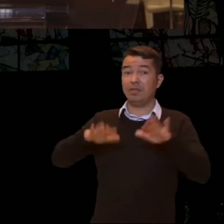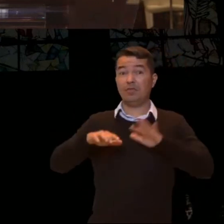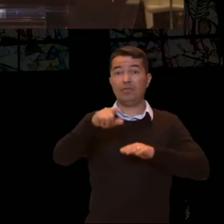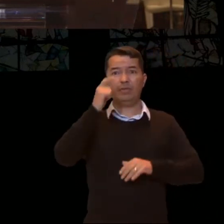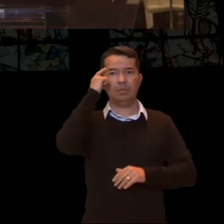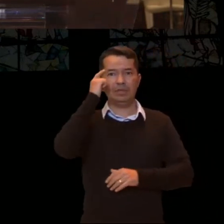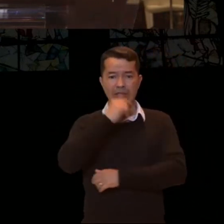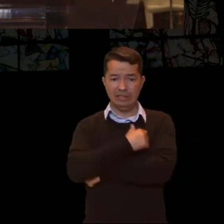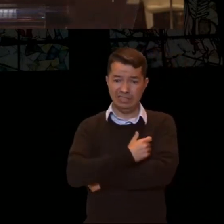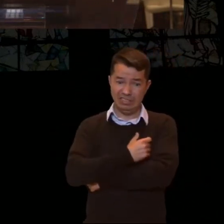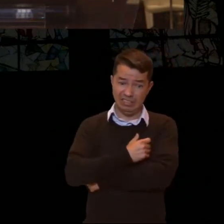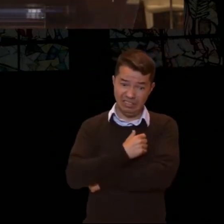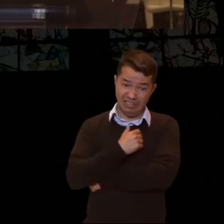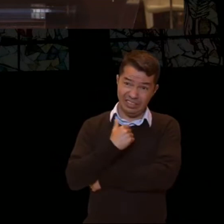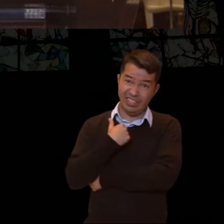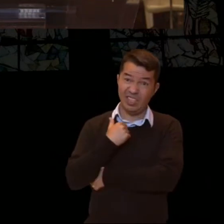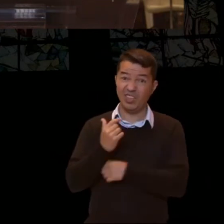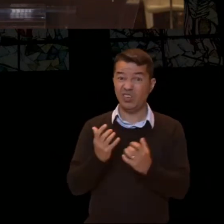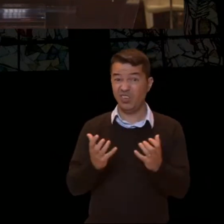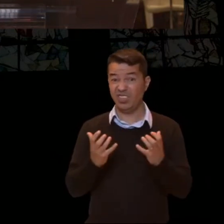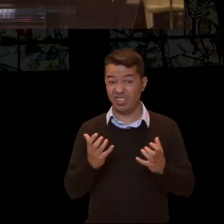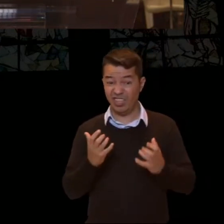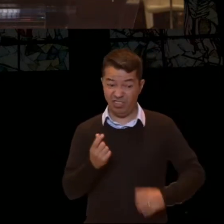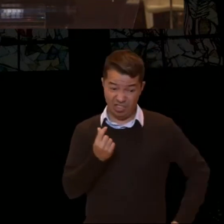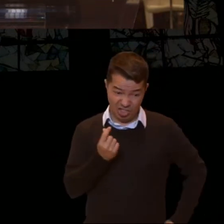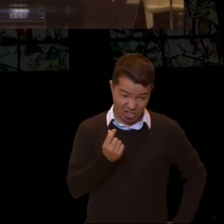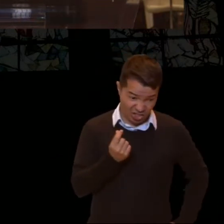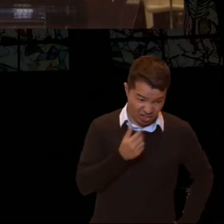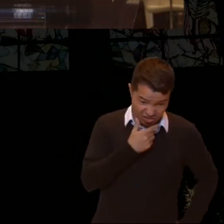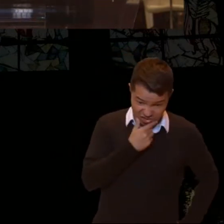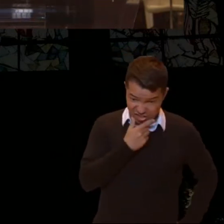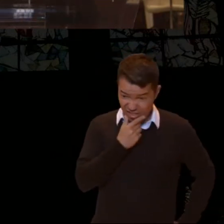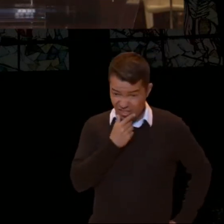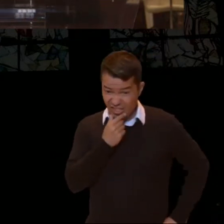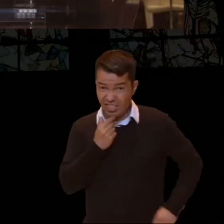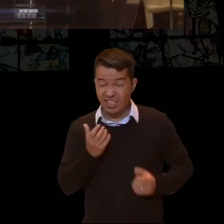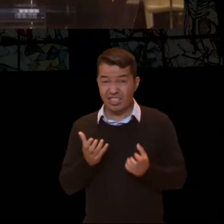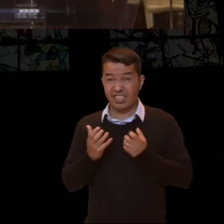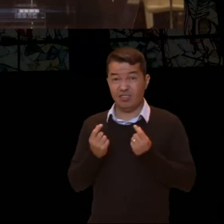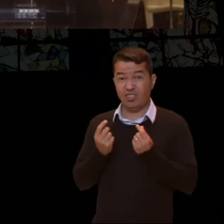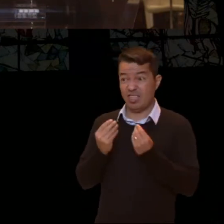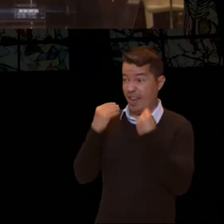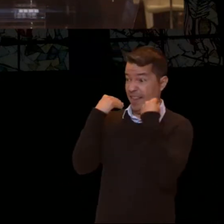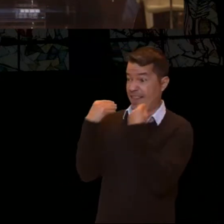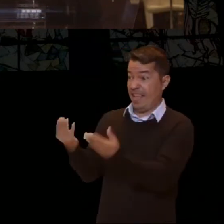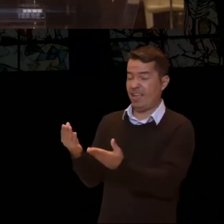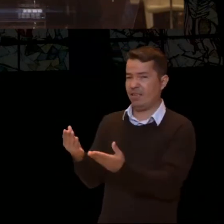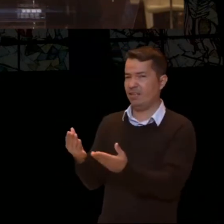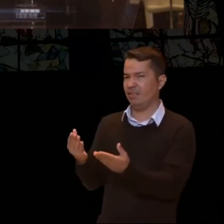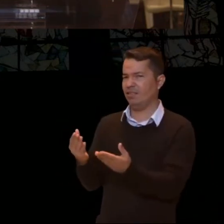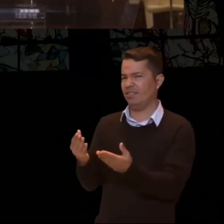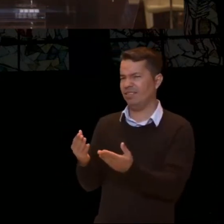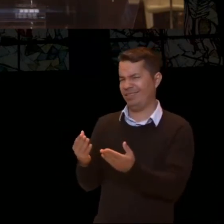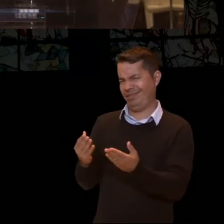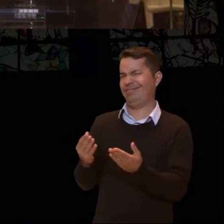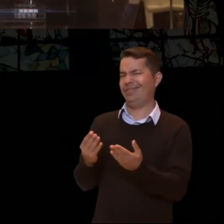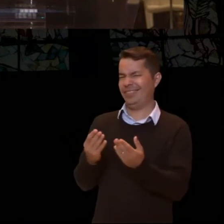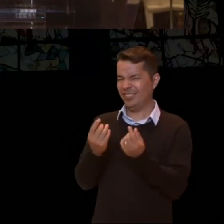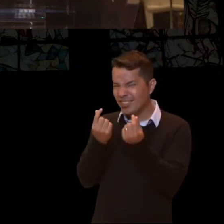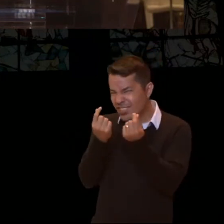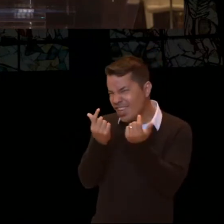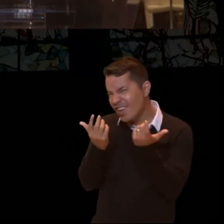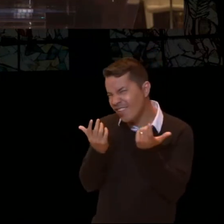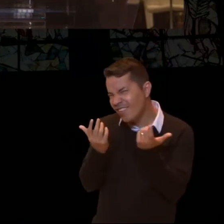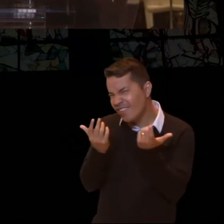assim: eu queria dar todo o dinheiro que eu tenho, mas não queria obedecer a Deus. Mas às vezes o que Deus quer não